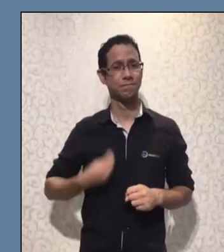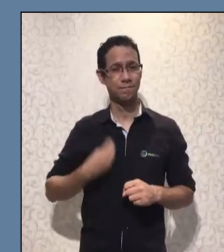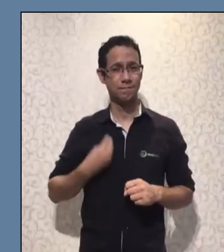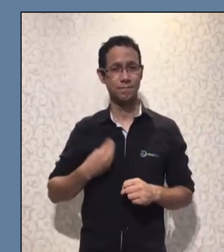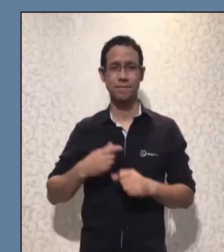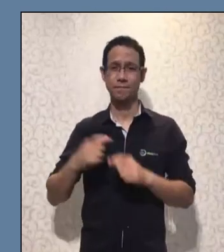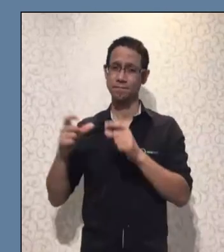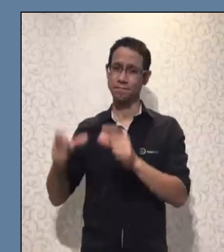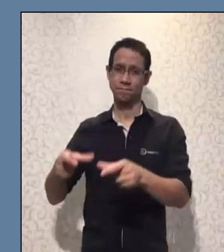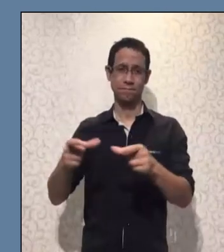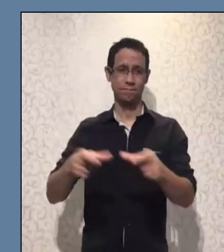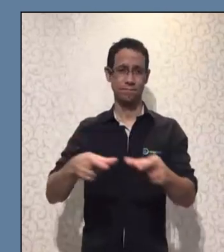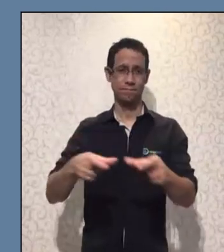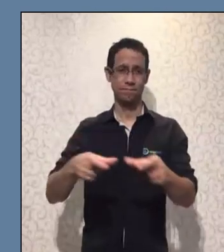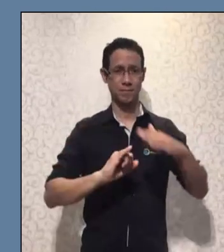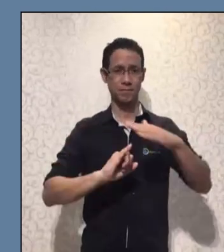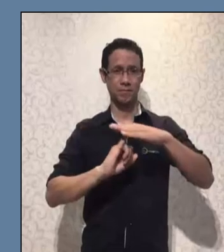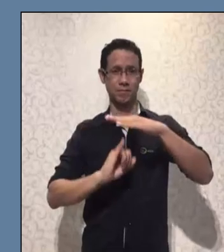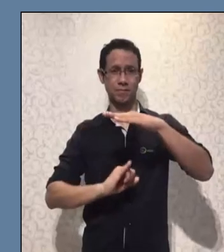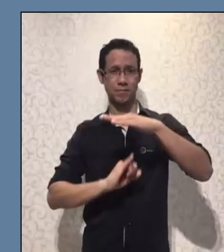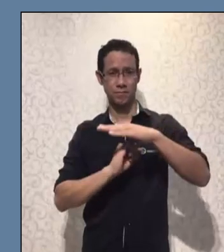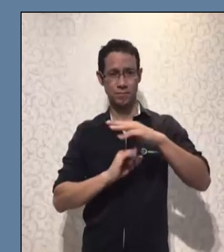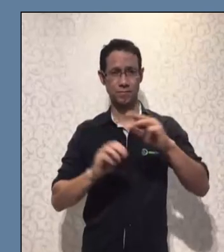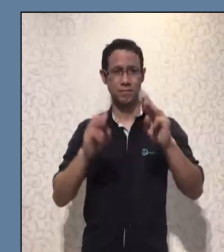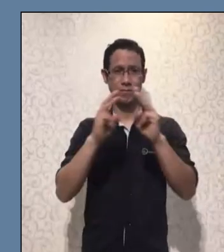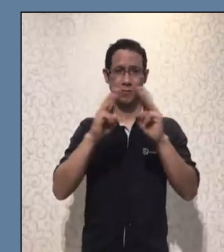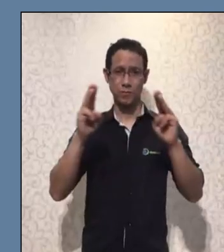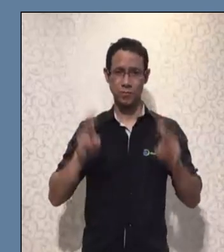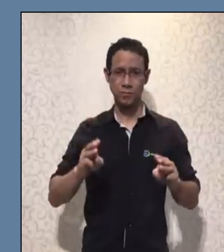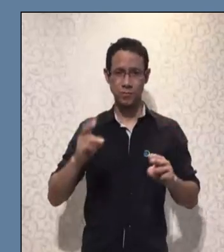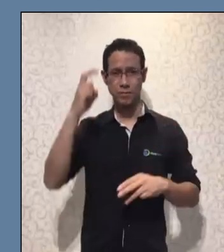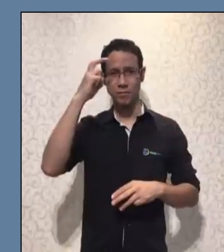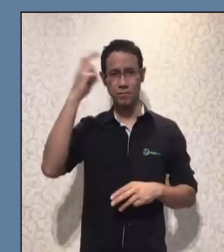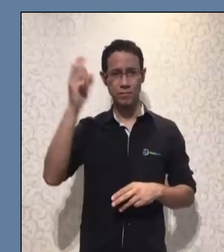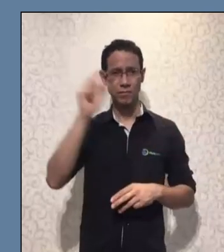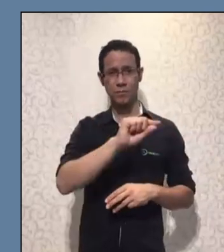as instituições culturais de um modo geral, né?